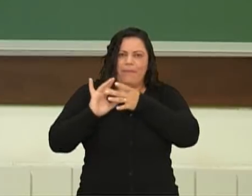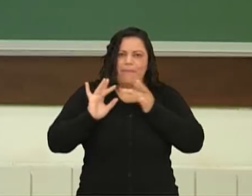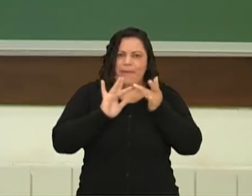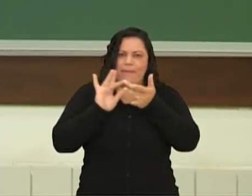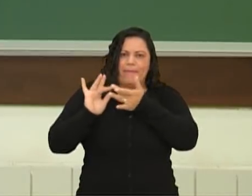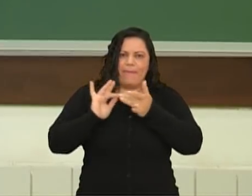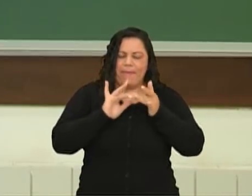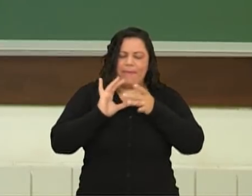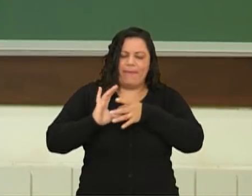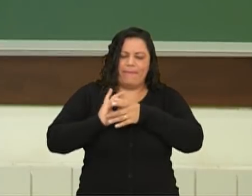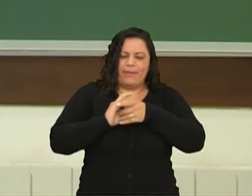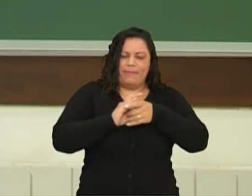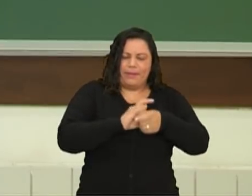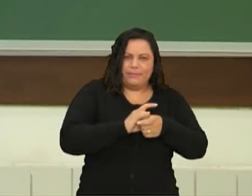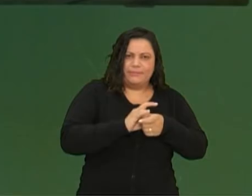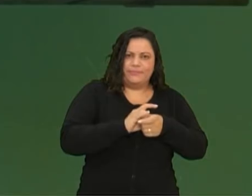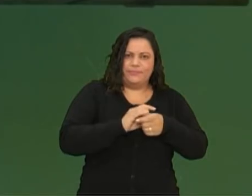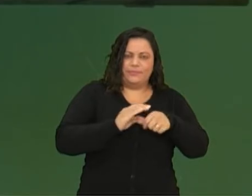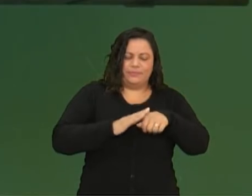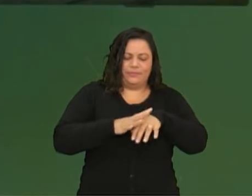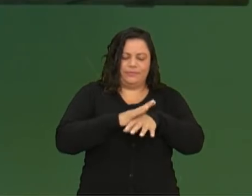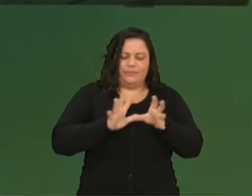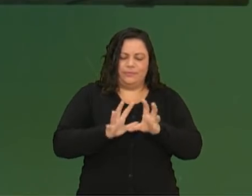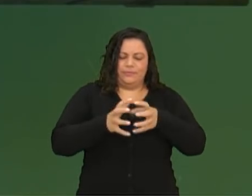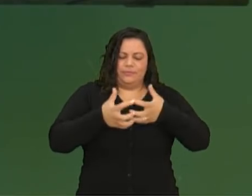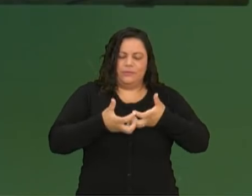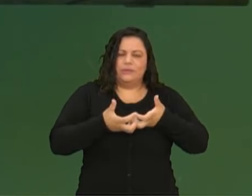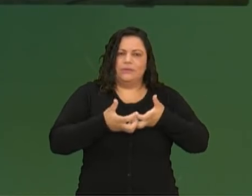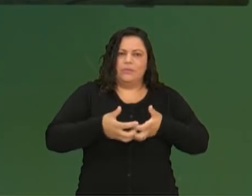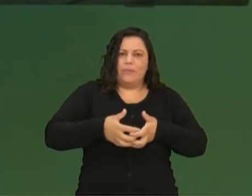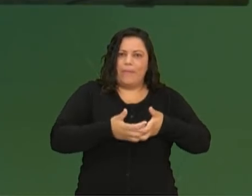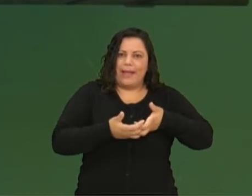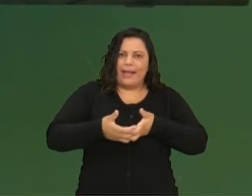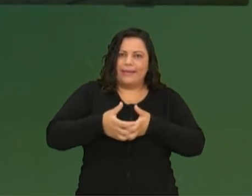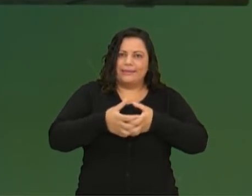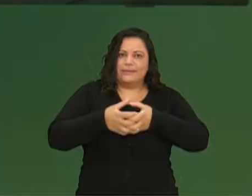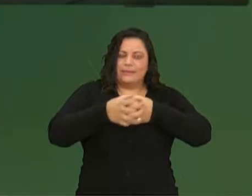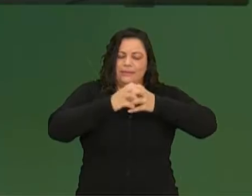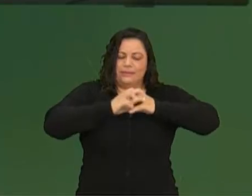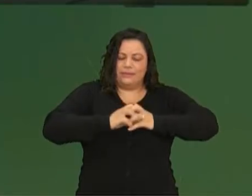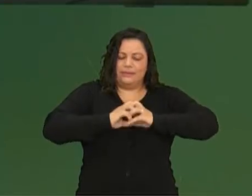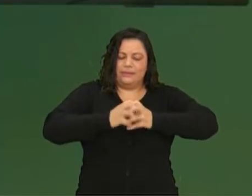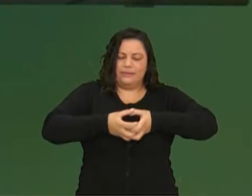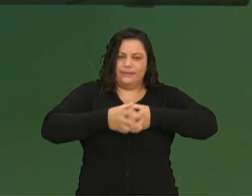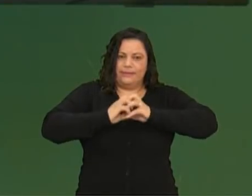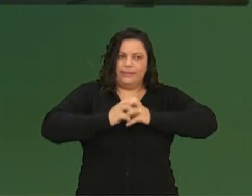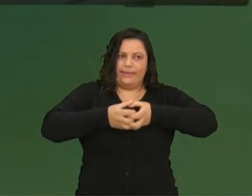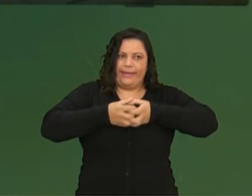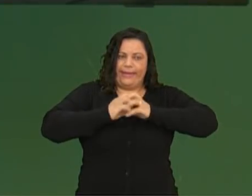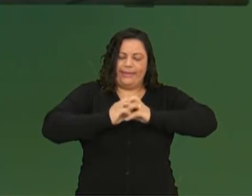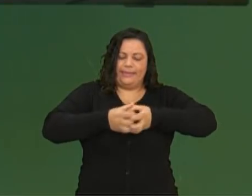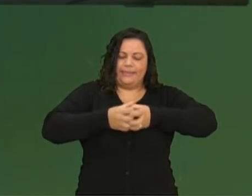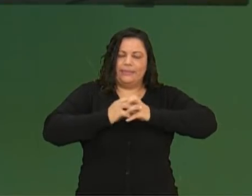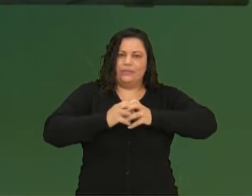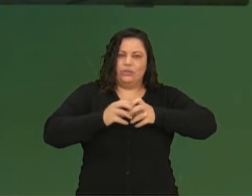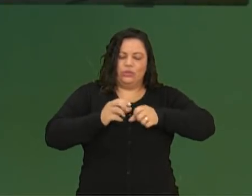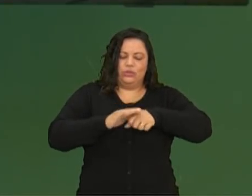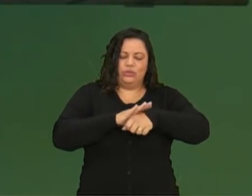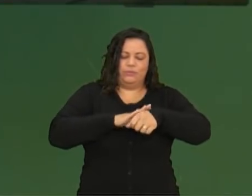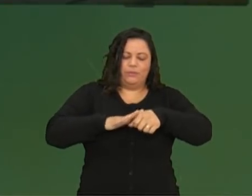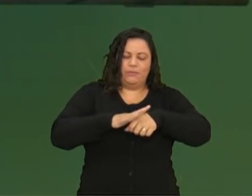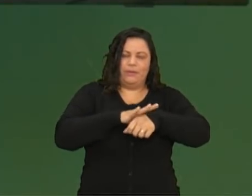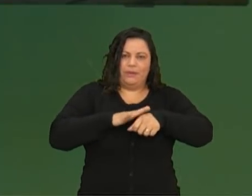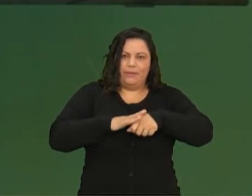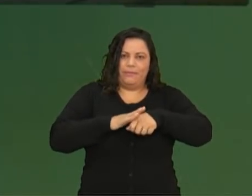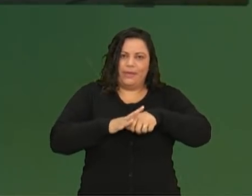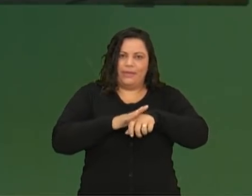aquela casquinha, tá? Isso vai fazer com que o sangramento cesse. Claro que se for um ferimento profundo, elas não vão dar